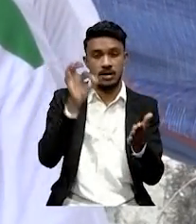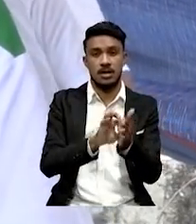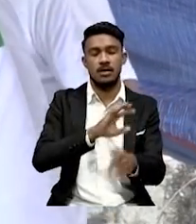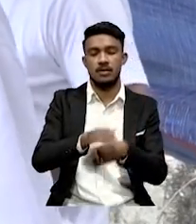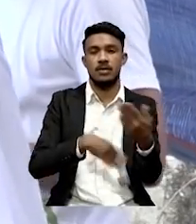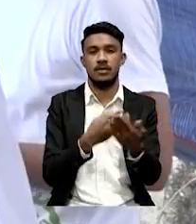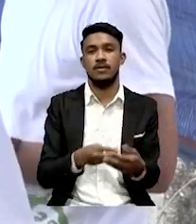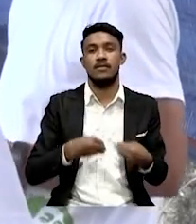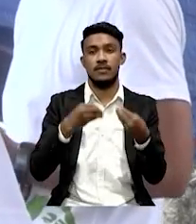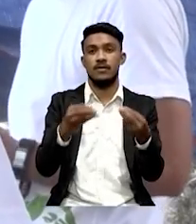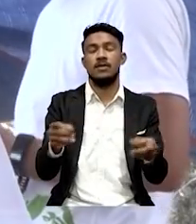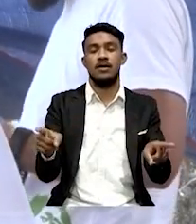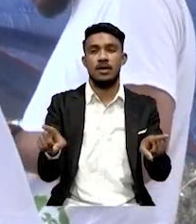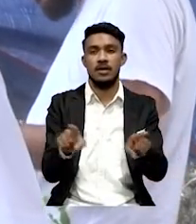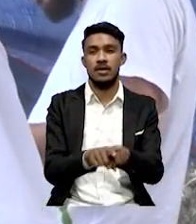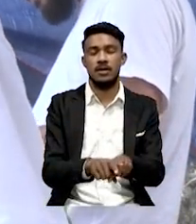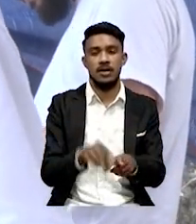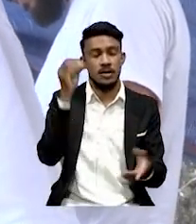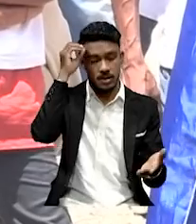Bol Under-Secretary-General,